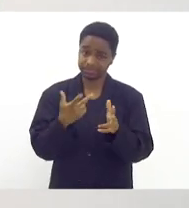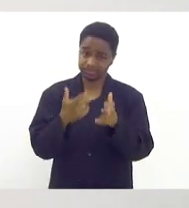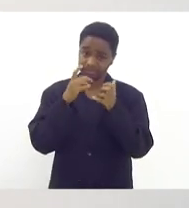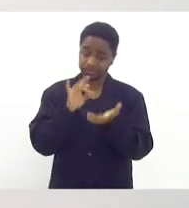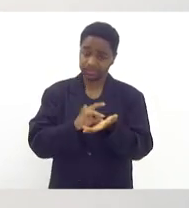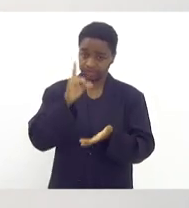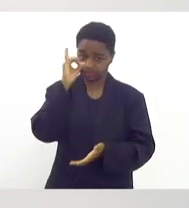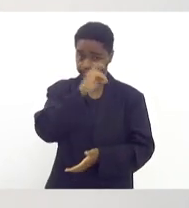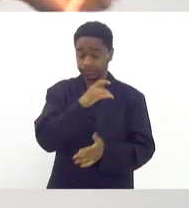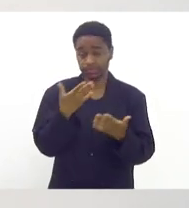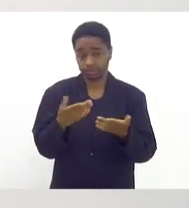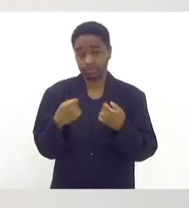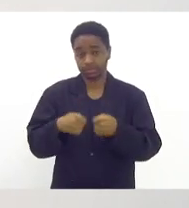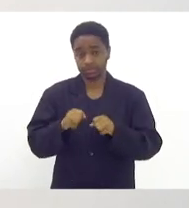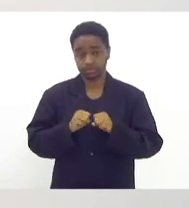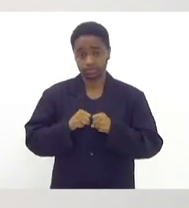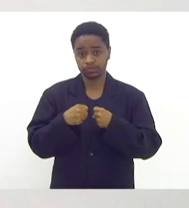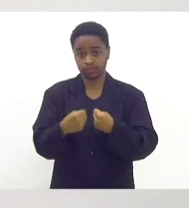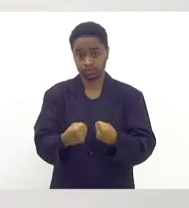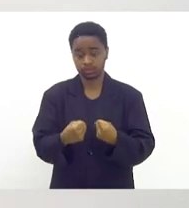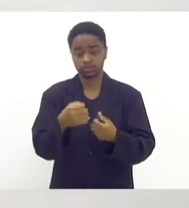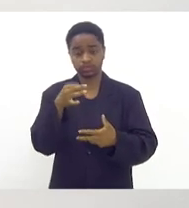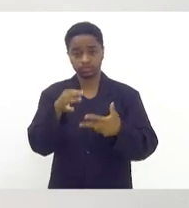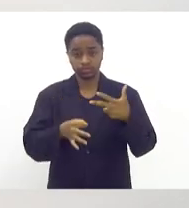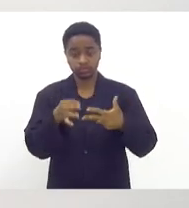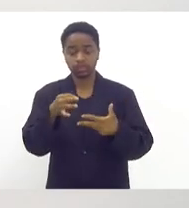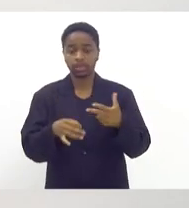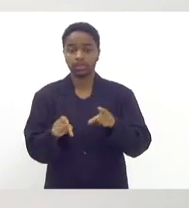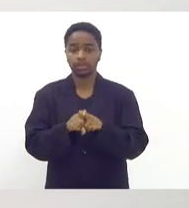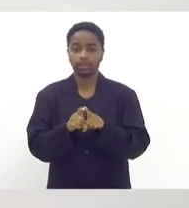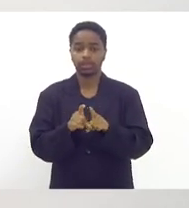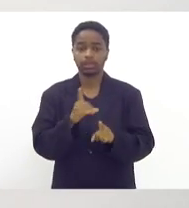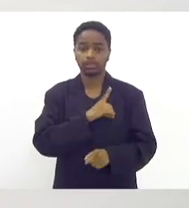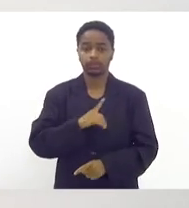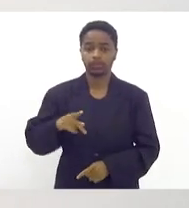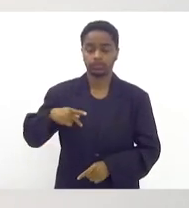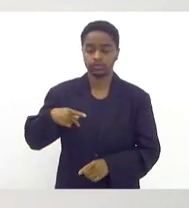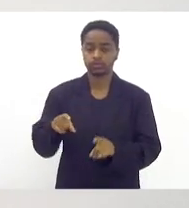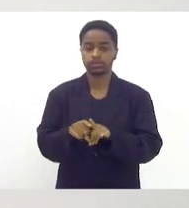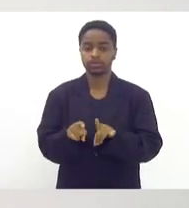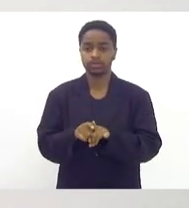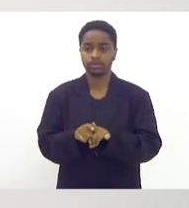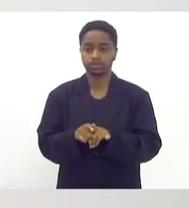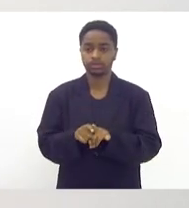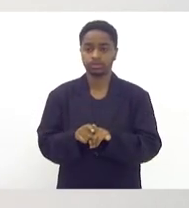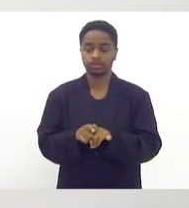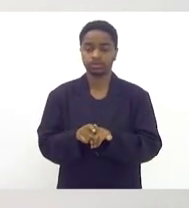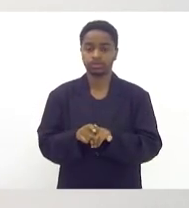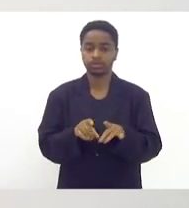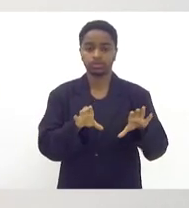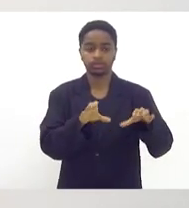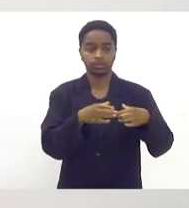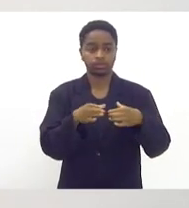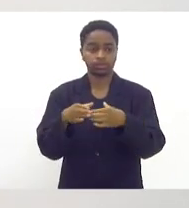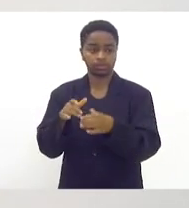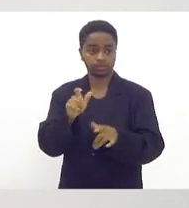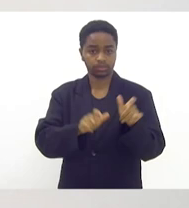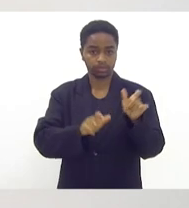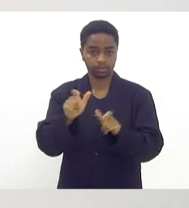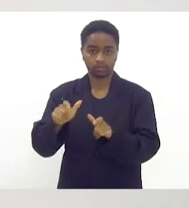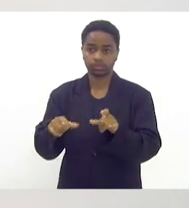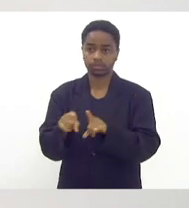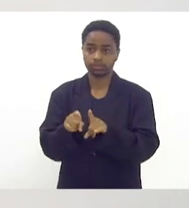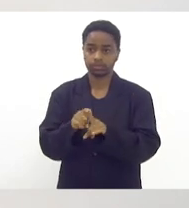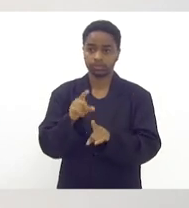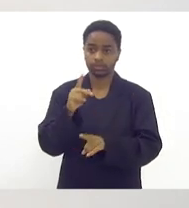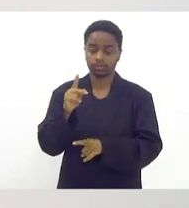esforços tá aqui o poder judiciário a Defensoria Pública os concernidos as vítimas aqui e no